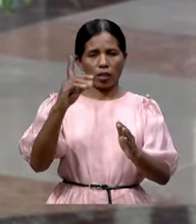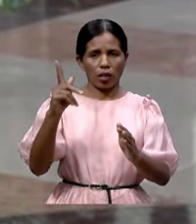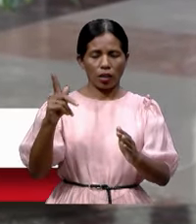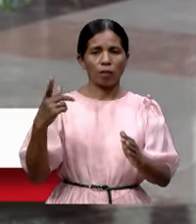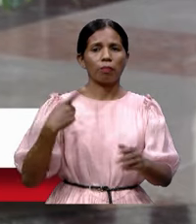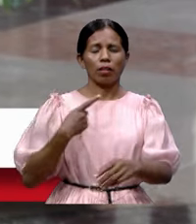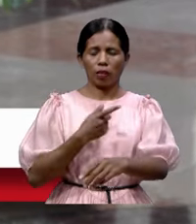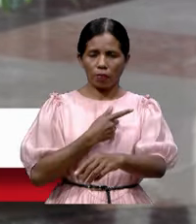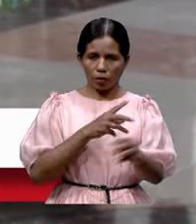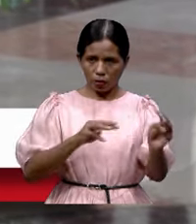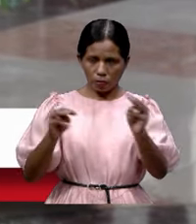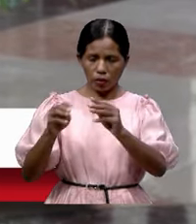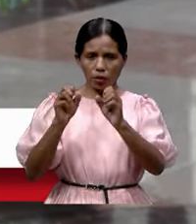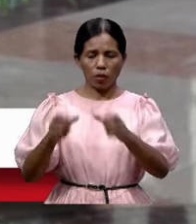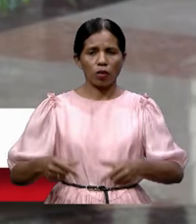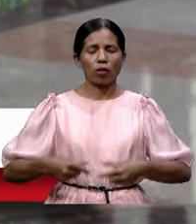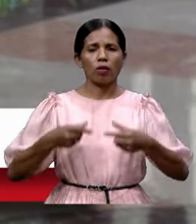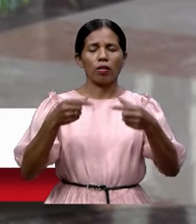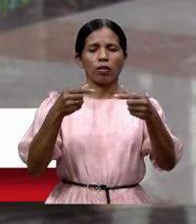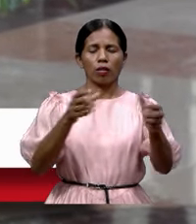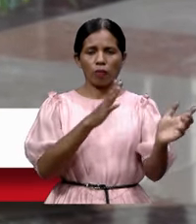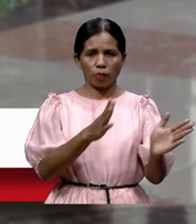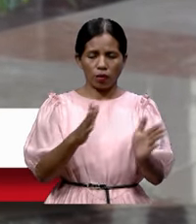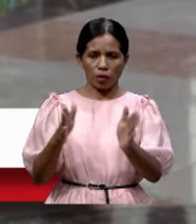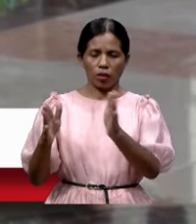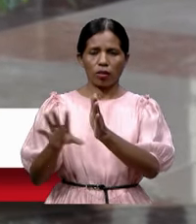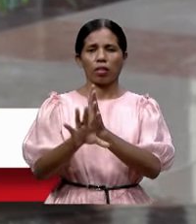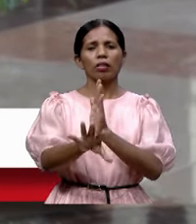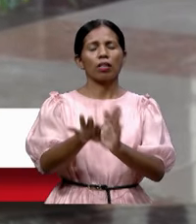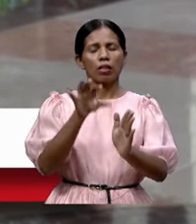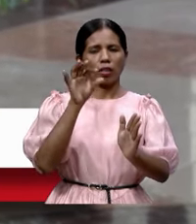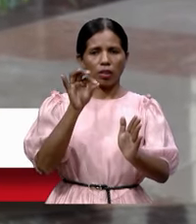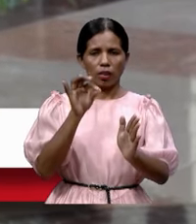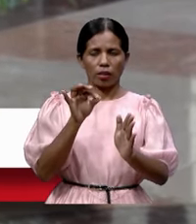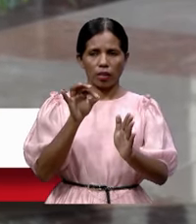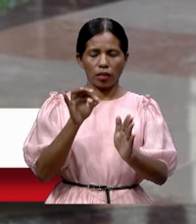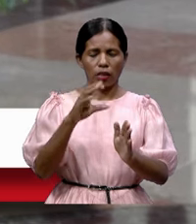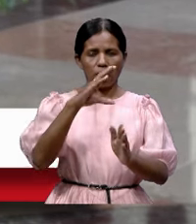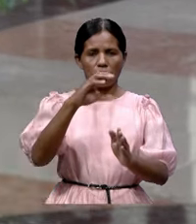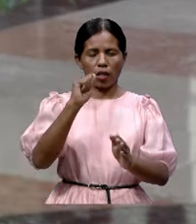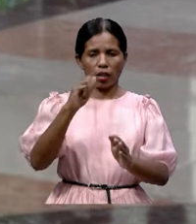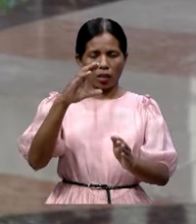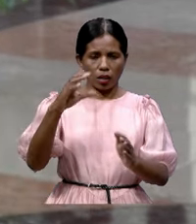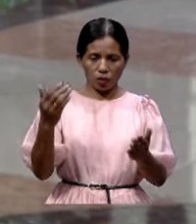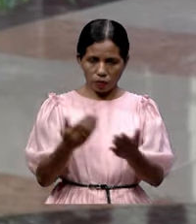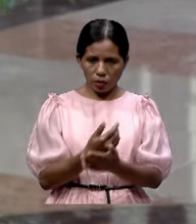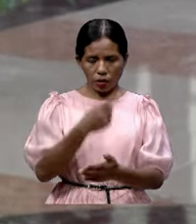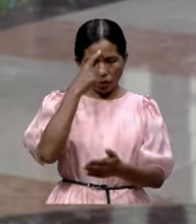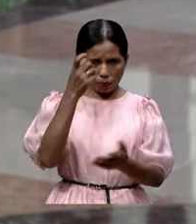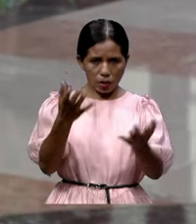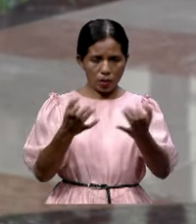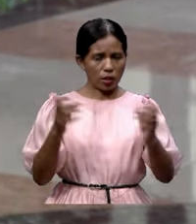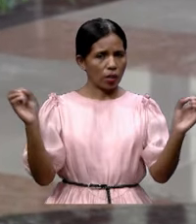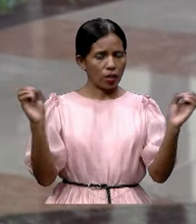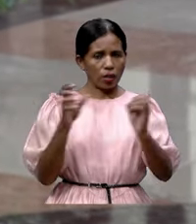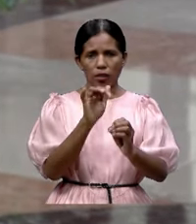bele fo seguimento ba processo hili Komisario KAK tambah karak lakoi